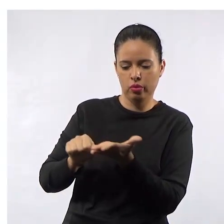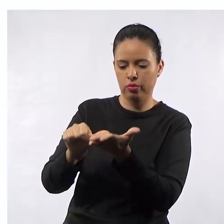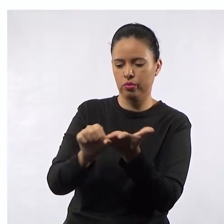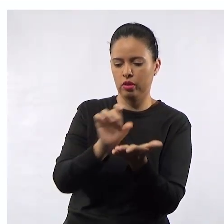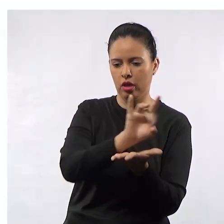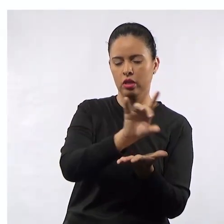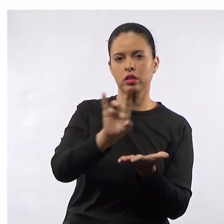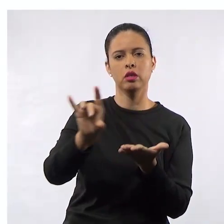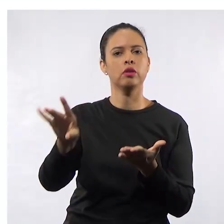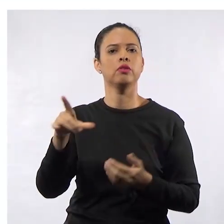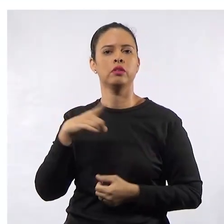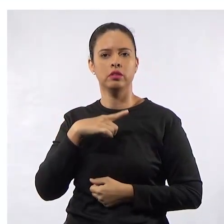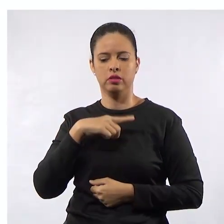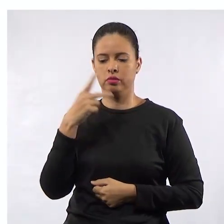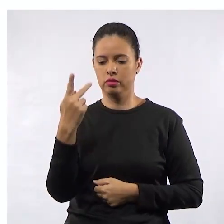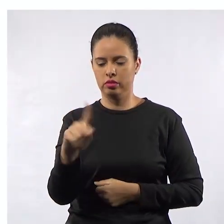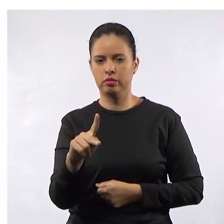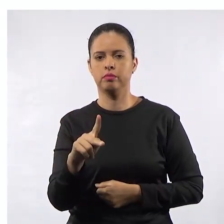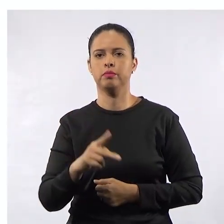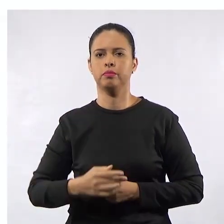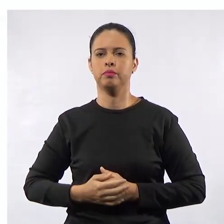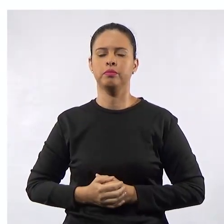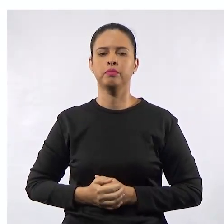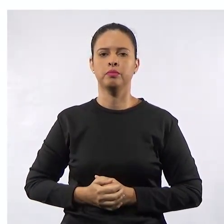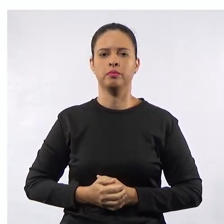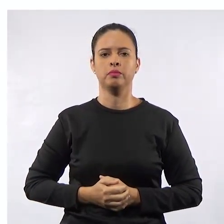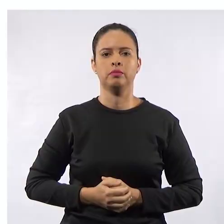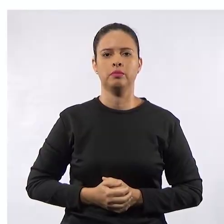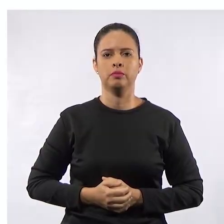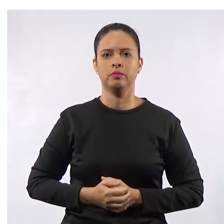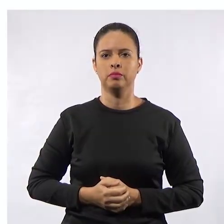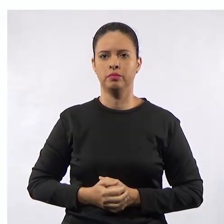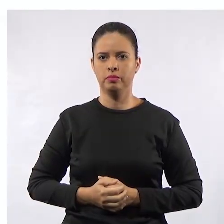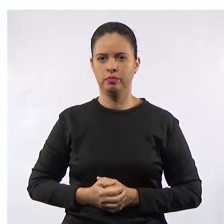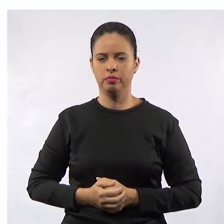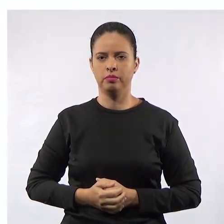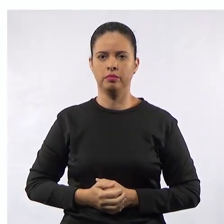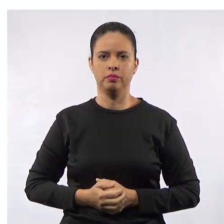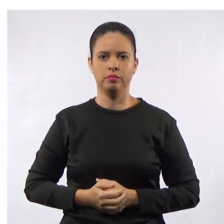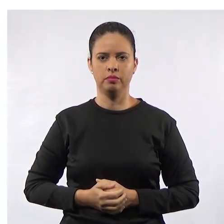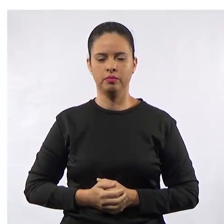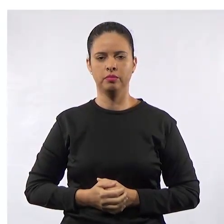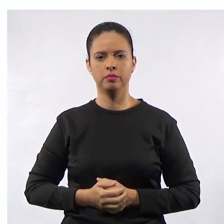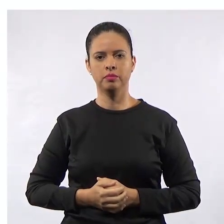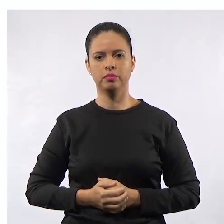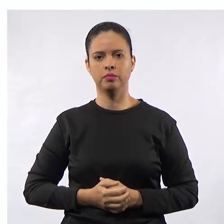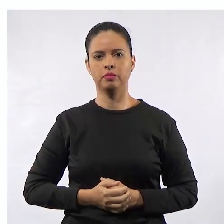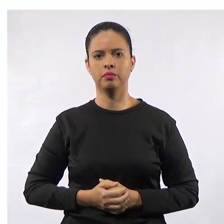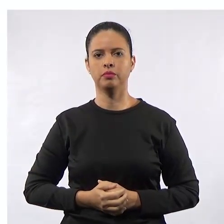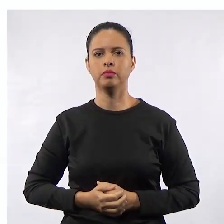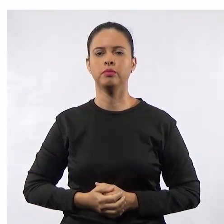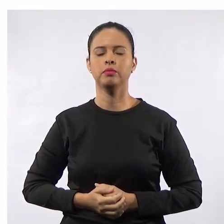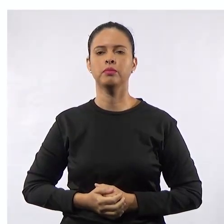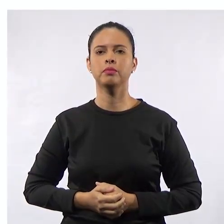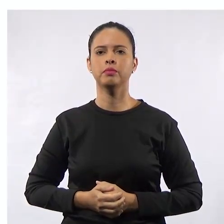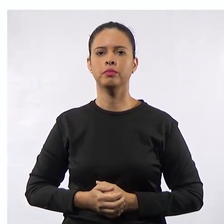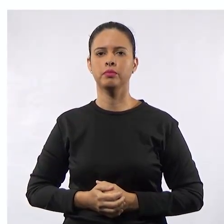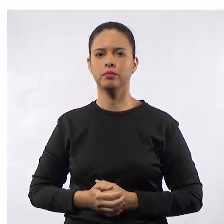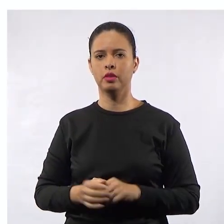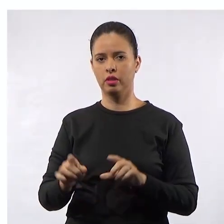dividir entre os sócios Opa que sócios